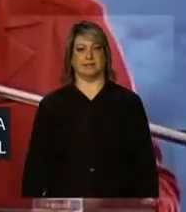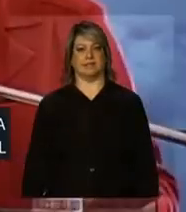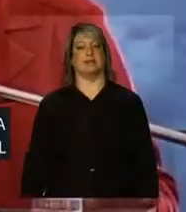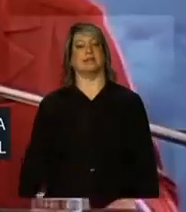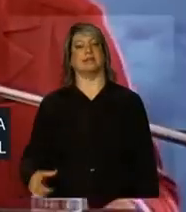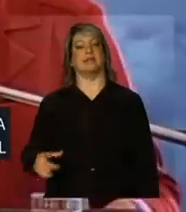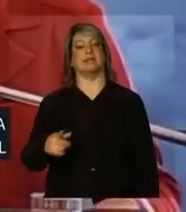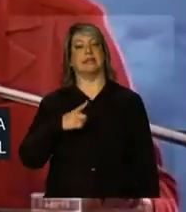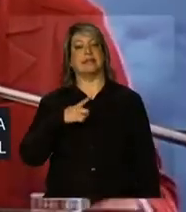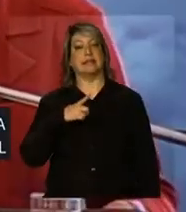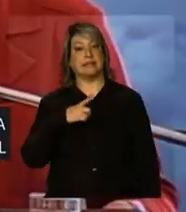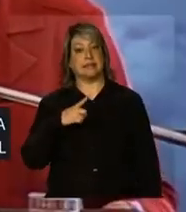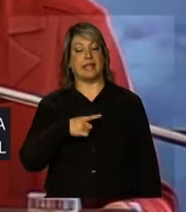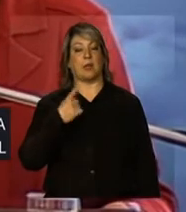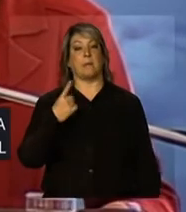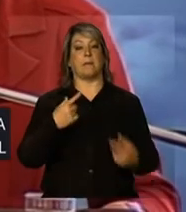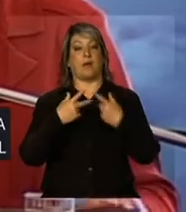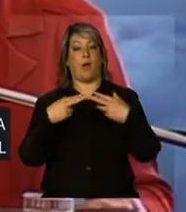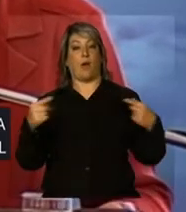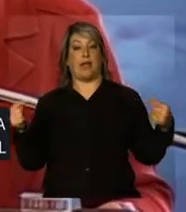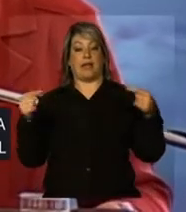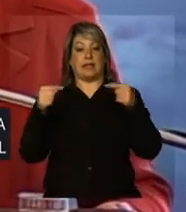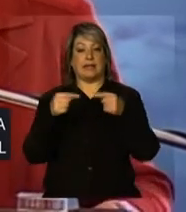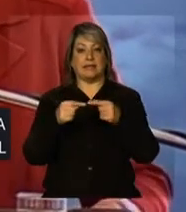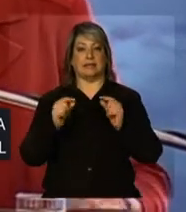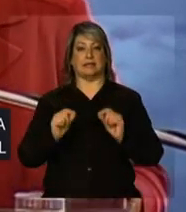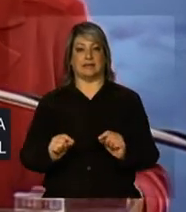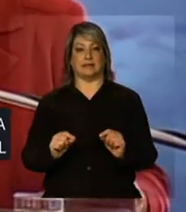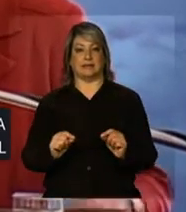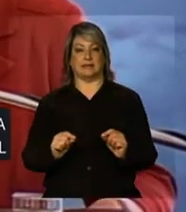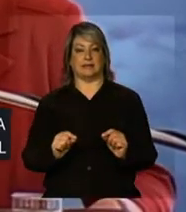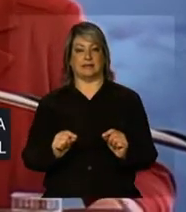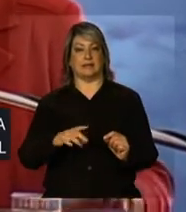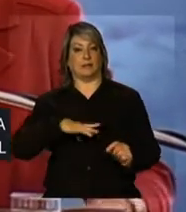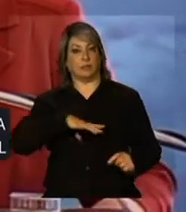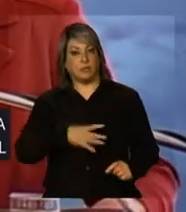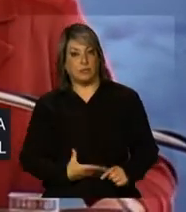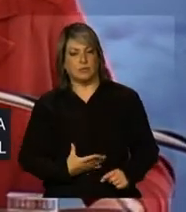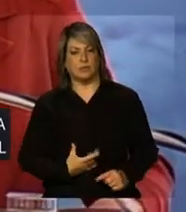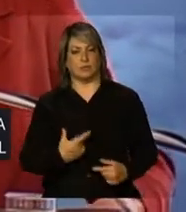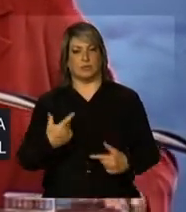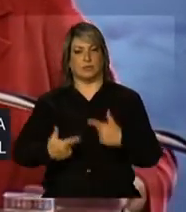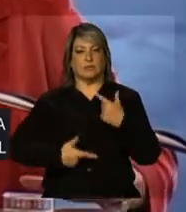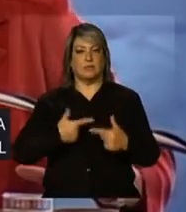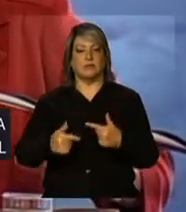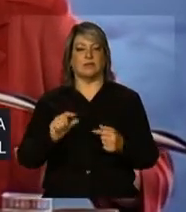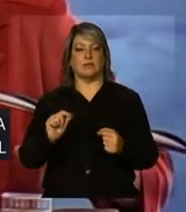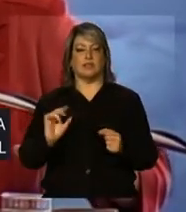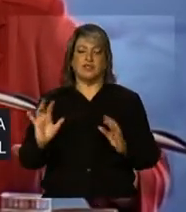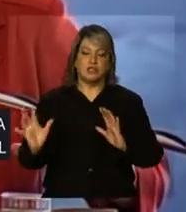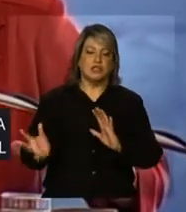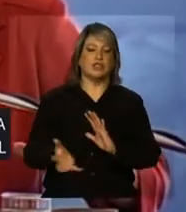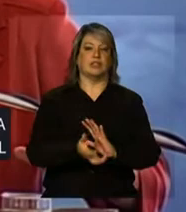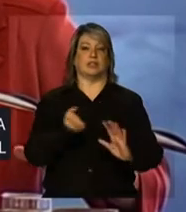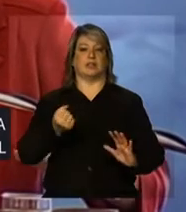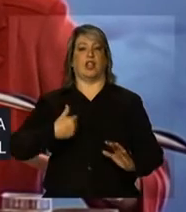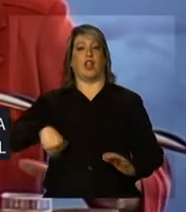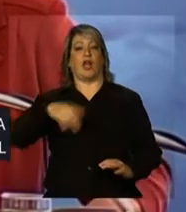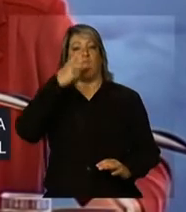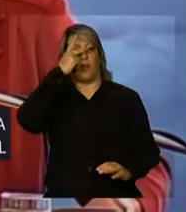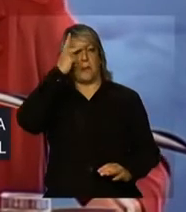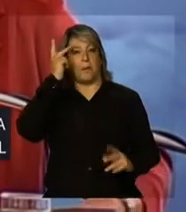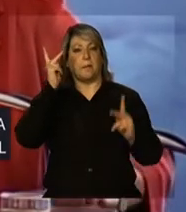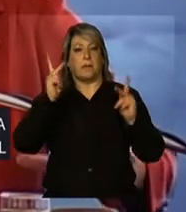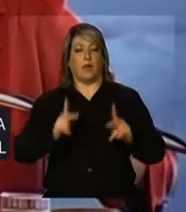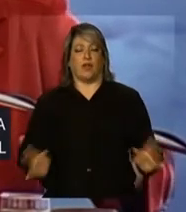Eu tenho um elemento que liga liga o desafio de tirar a nossa população da